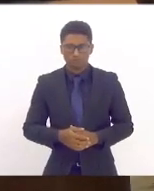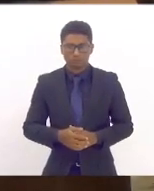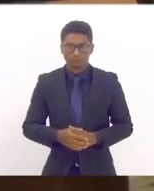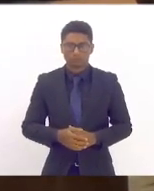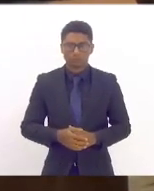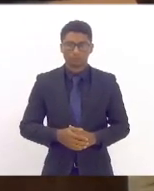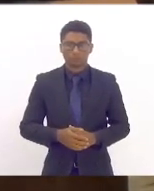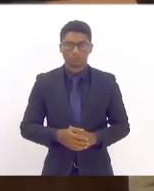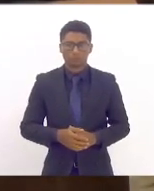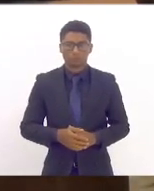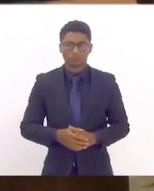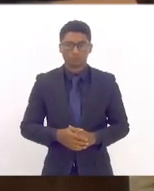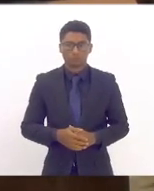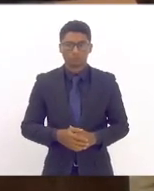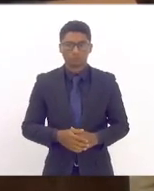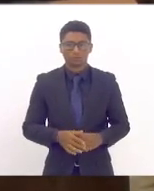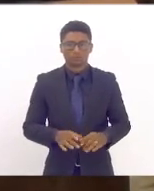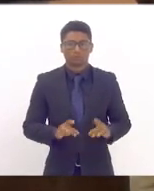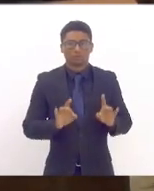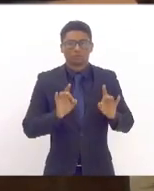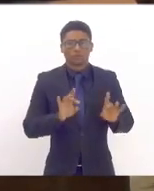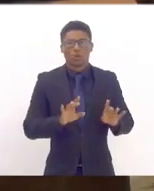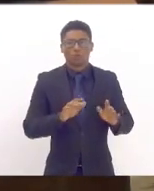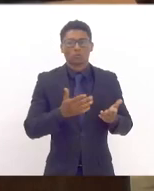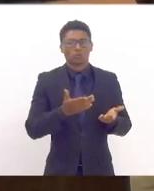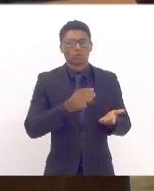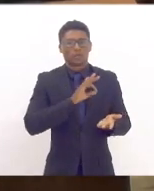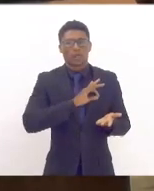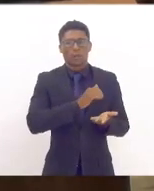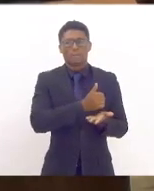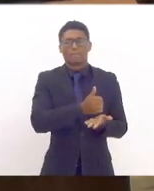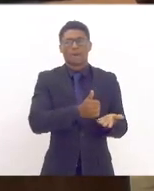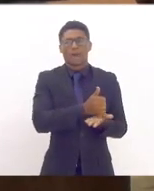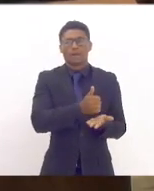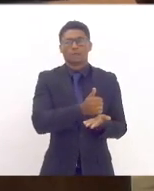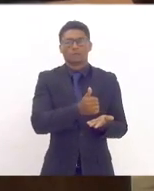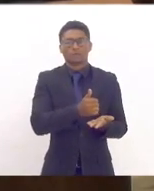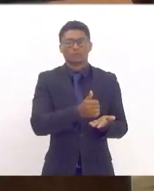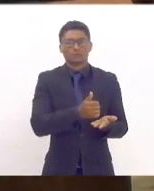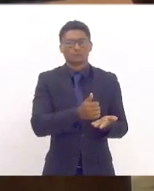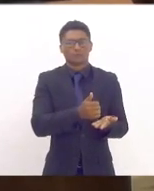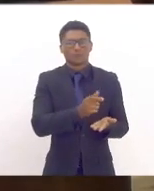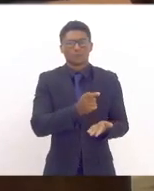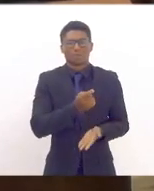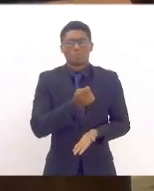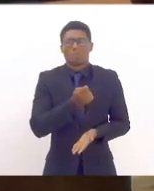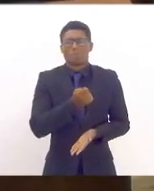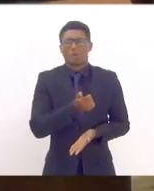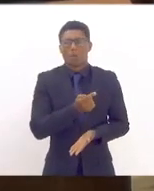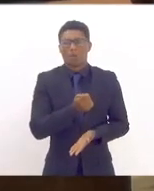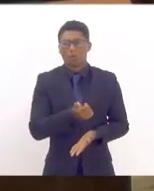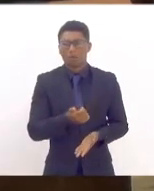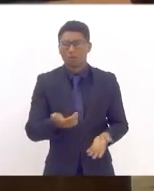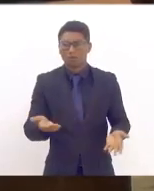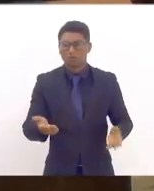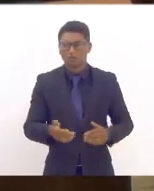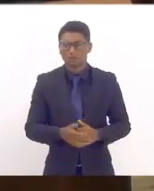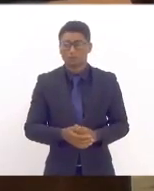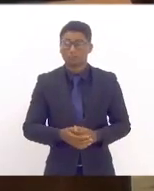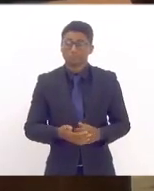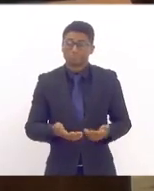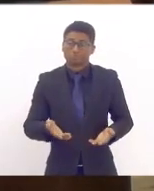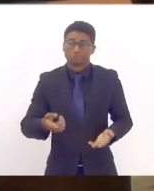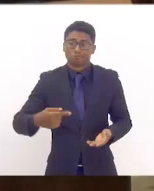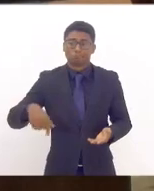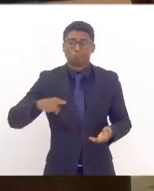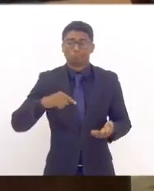em cima apenas do vencimento básico que em alguns casos é muito reduzido Portanto o mínimo que